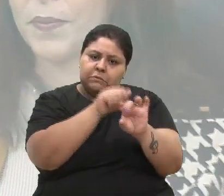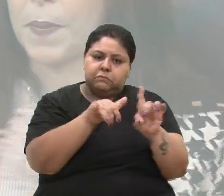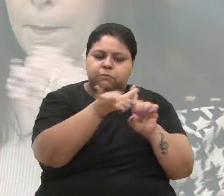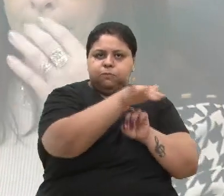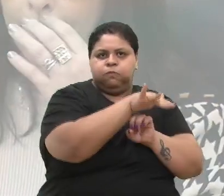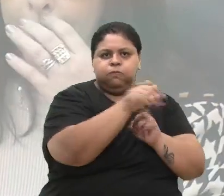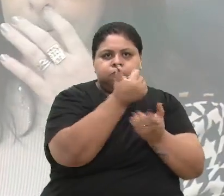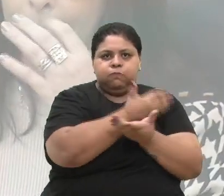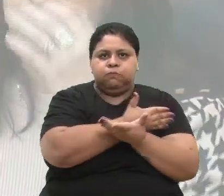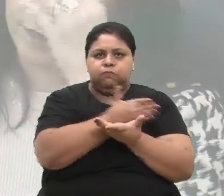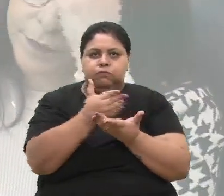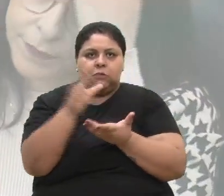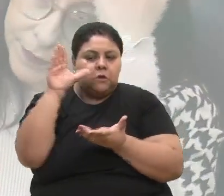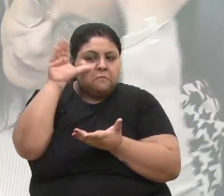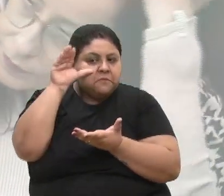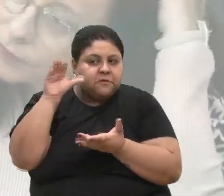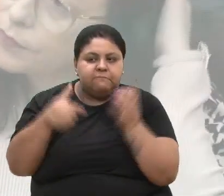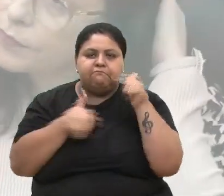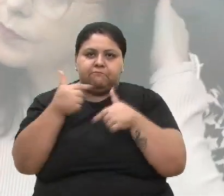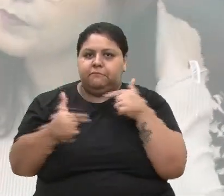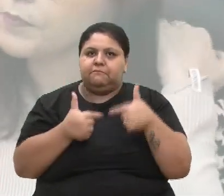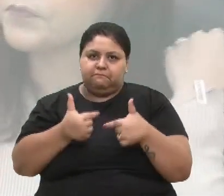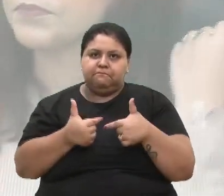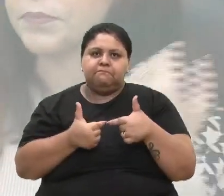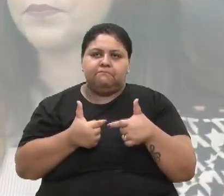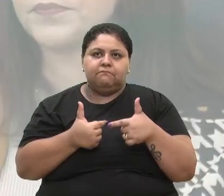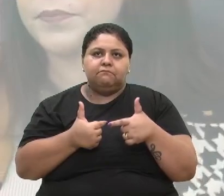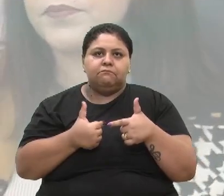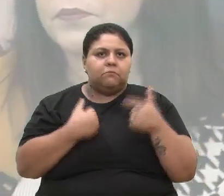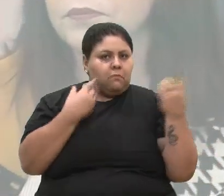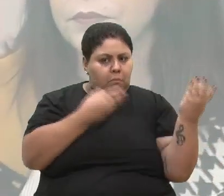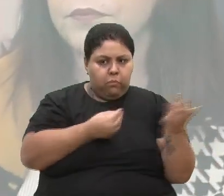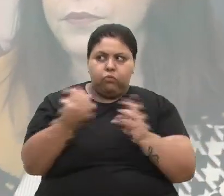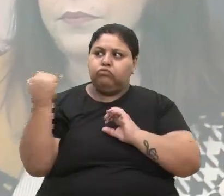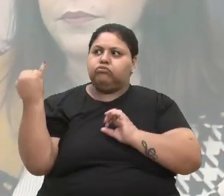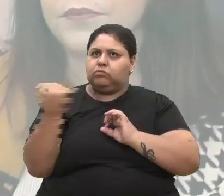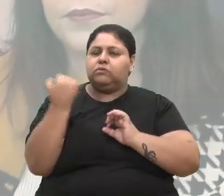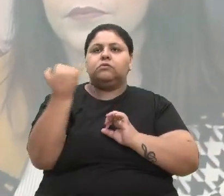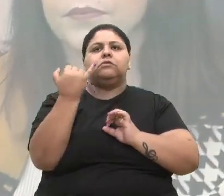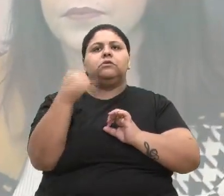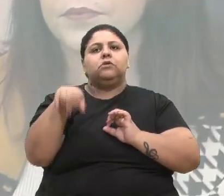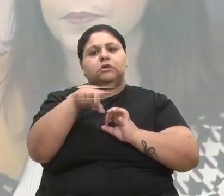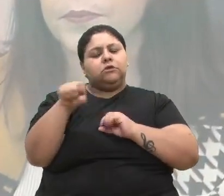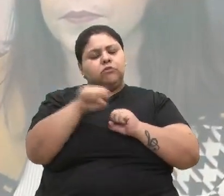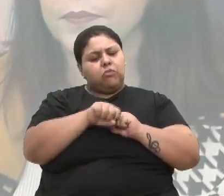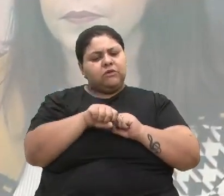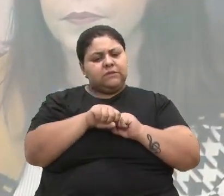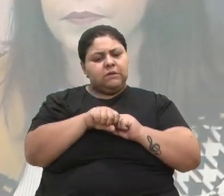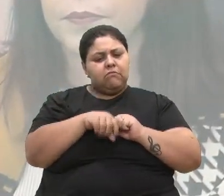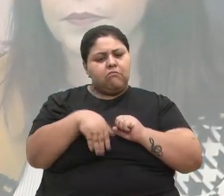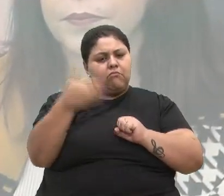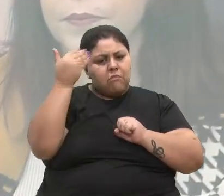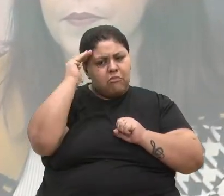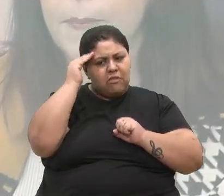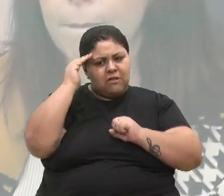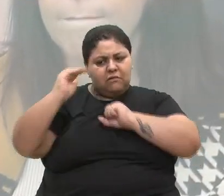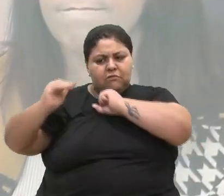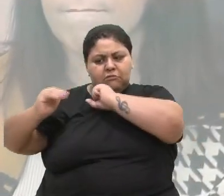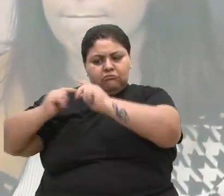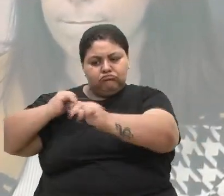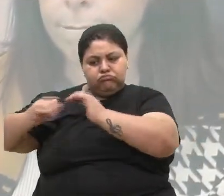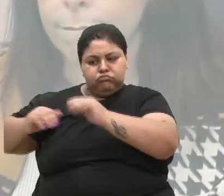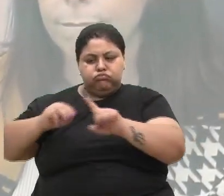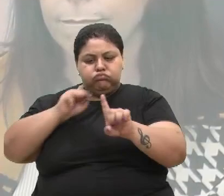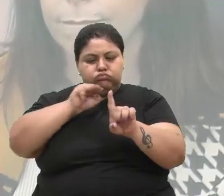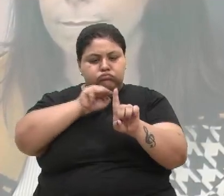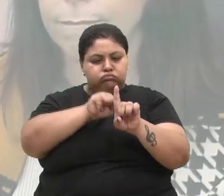a começar pelo Observatório do Trabalho. É algo muito importante, fundamental, para que a gente possa entender o movimento do mercado, tudo